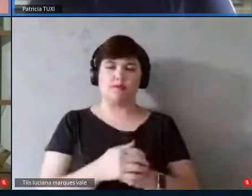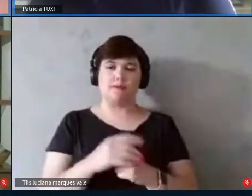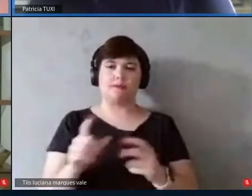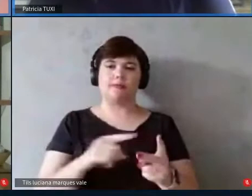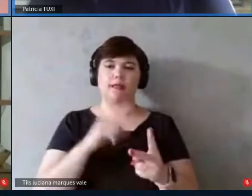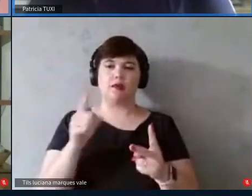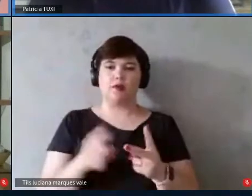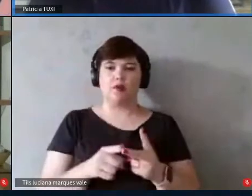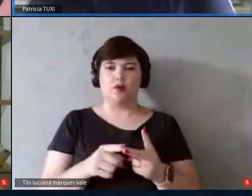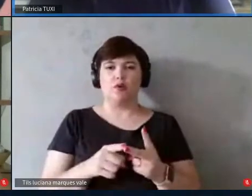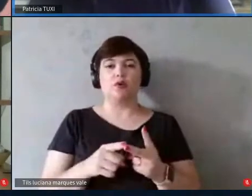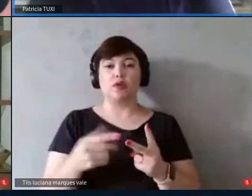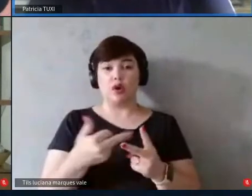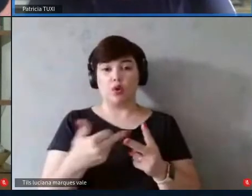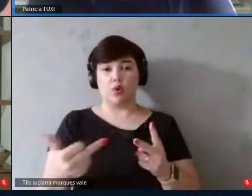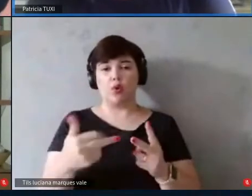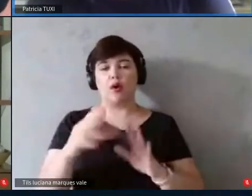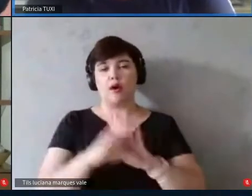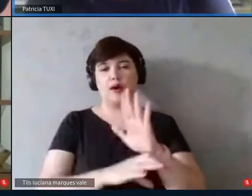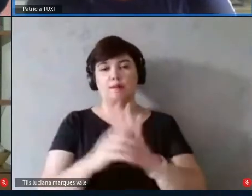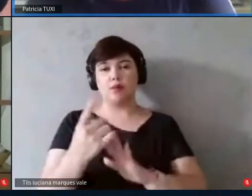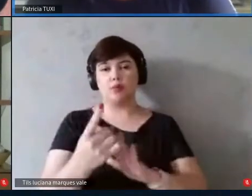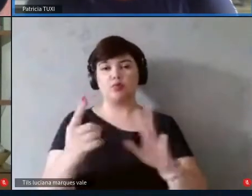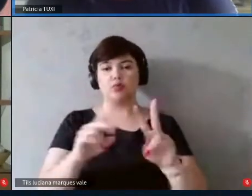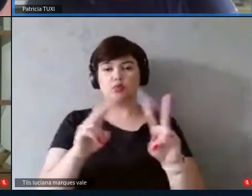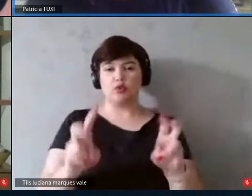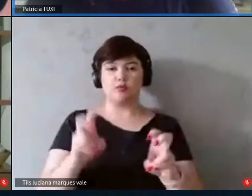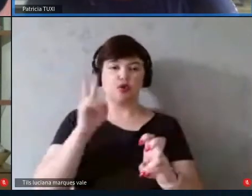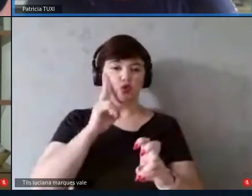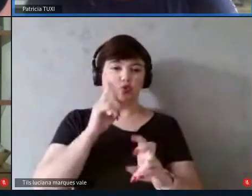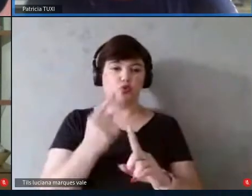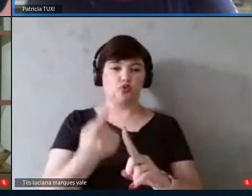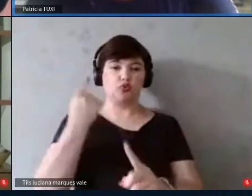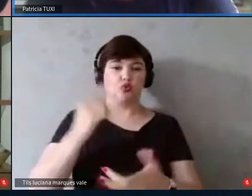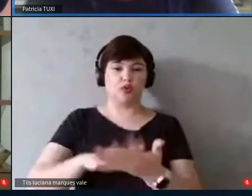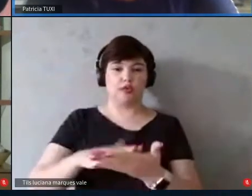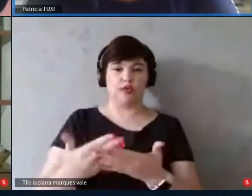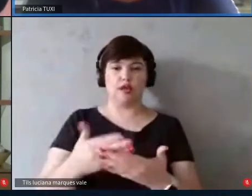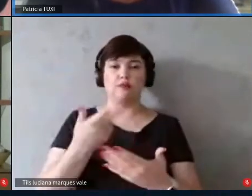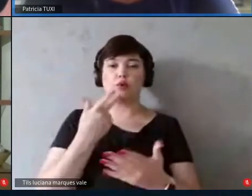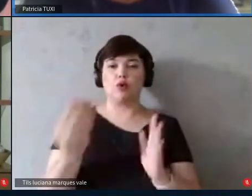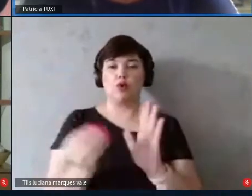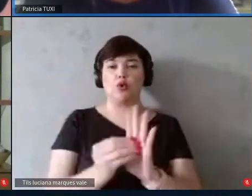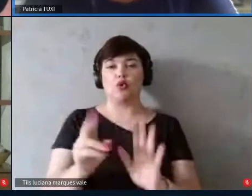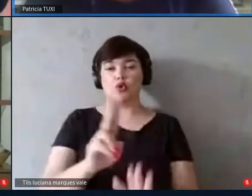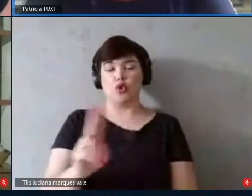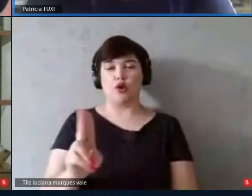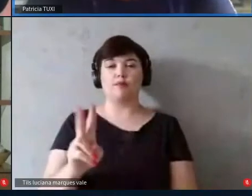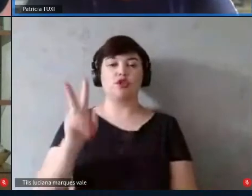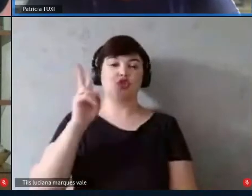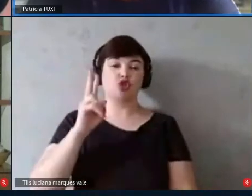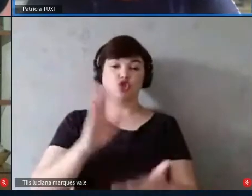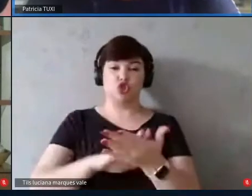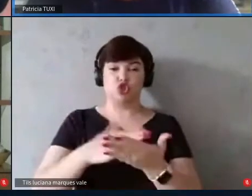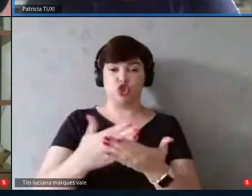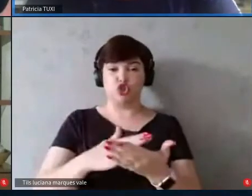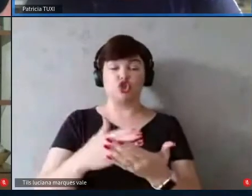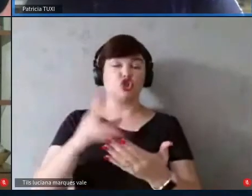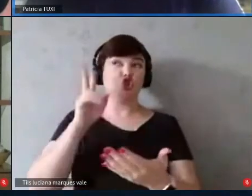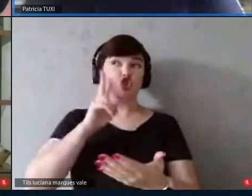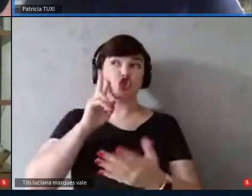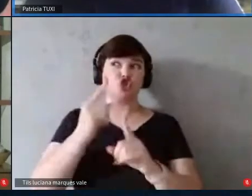parte no capítulo 1, no histórico dos intérpretes, que eu adorei esse nome que o Vinícius deu, você fez o histórico dos intérpretes na